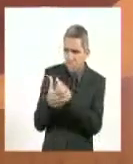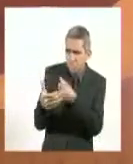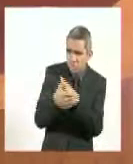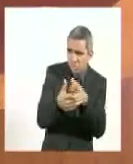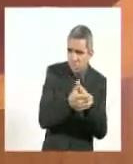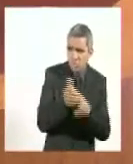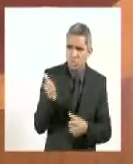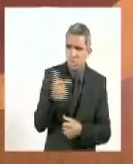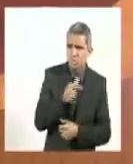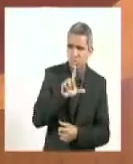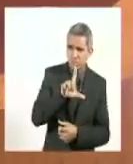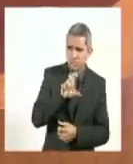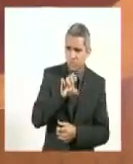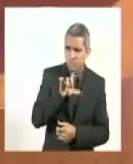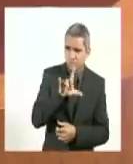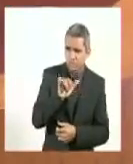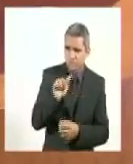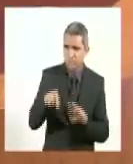o Laílson?